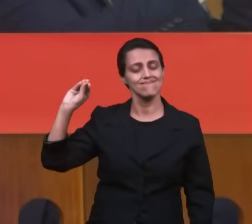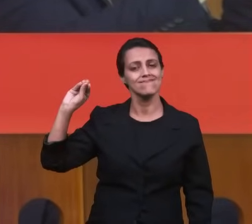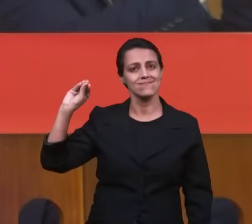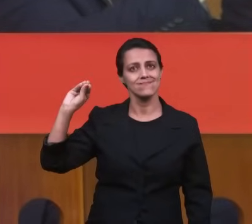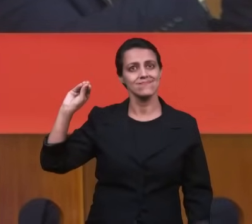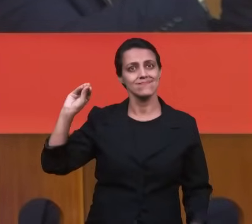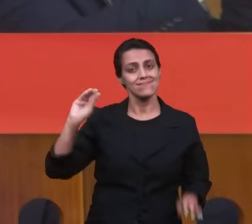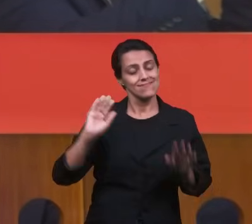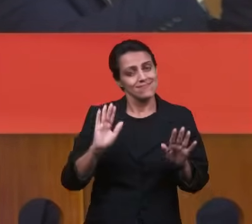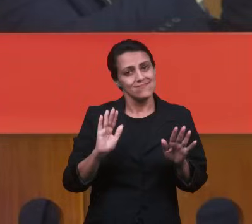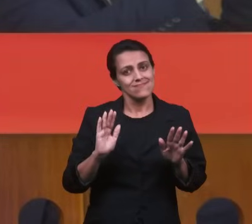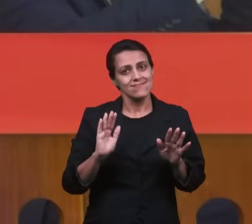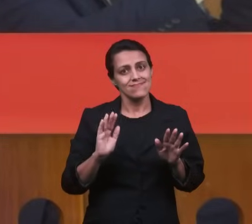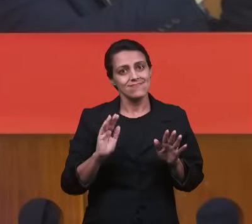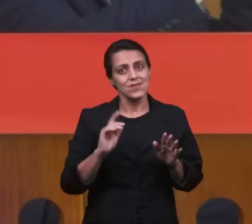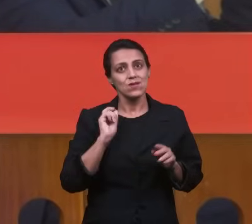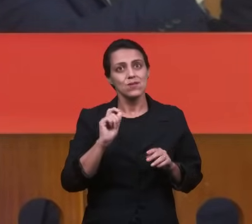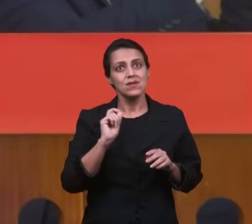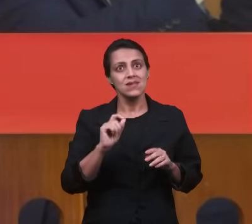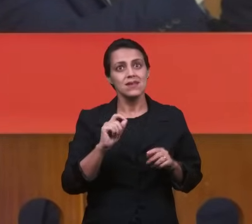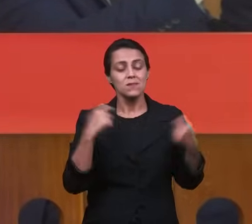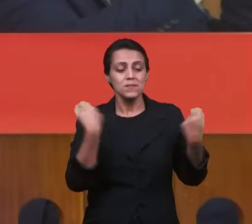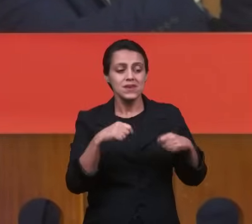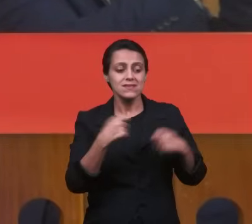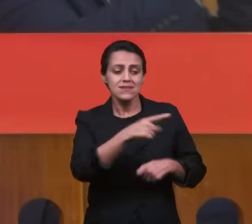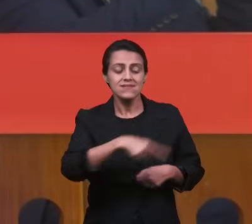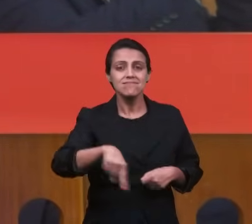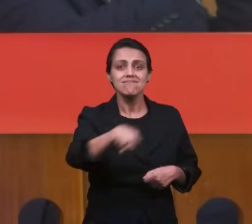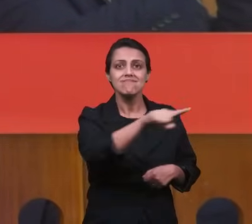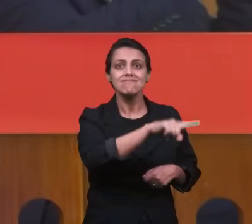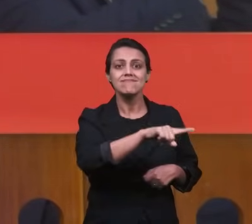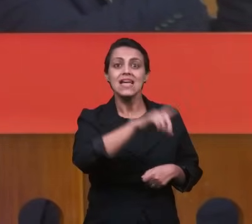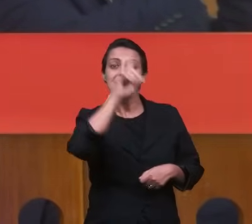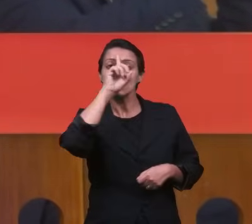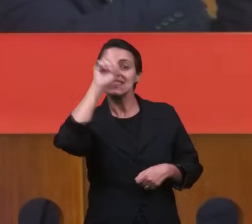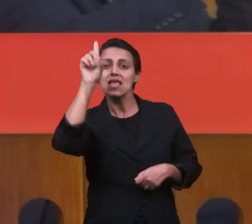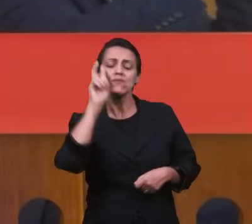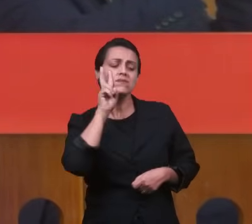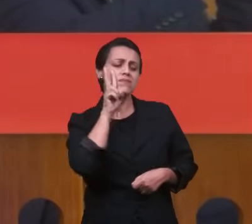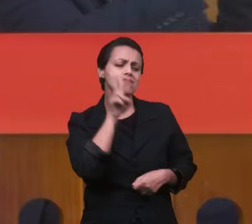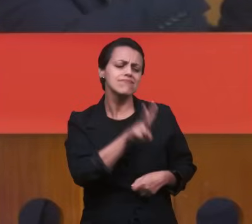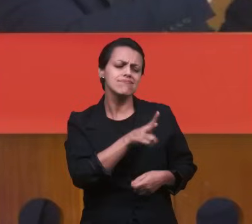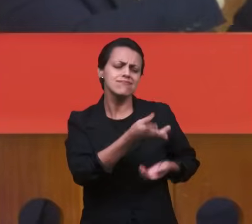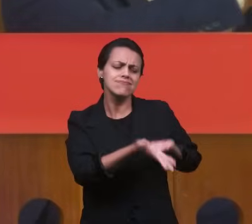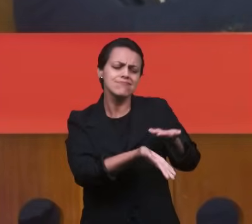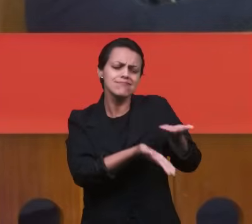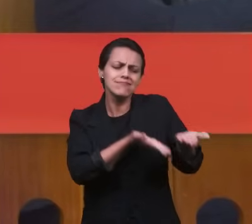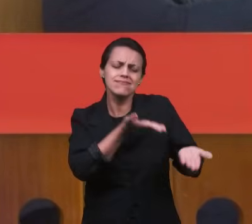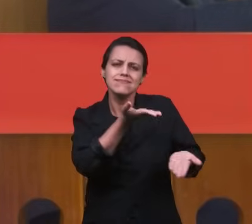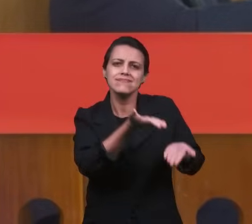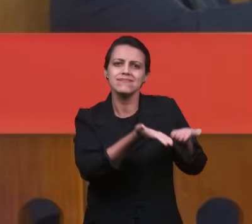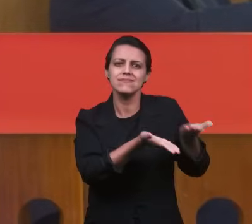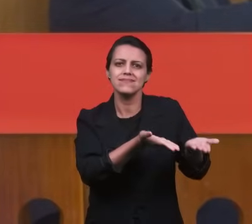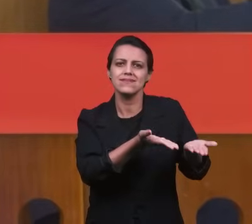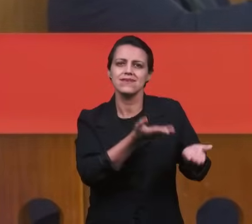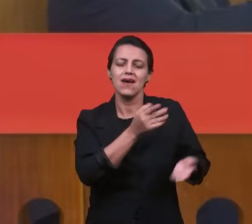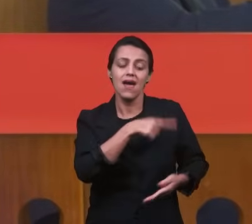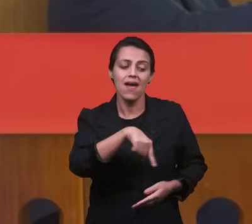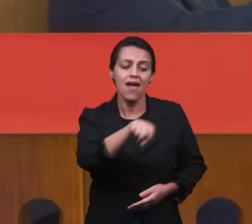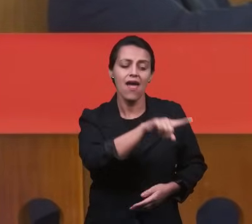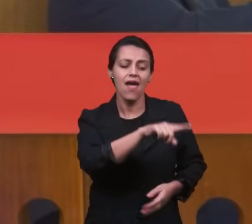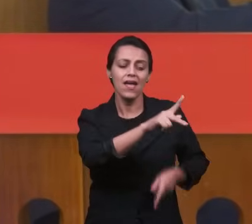o desejo, a necessidade que Deus tem com relação a Israel é que